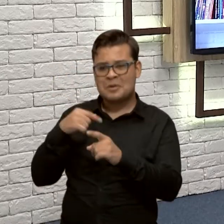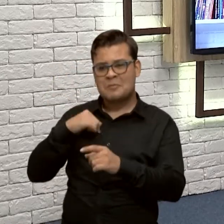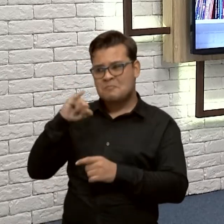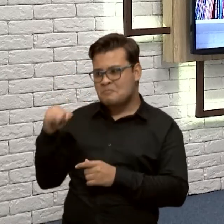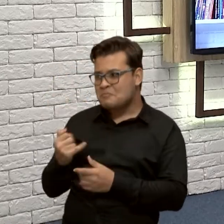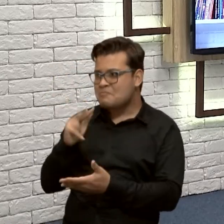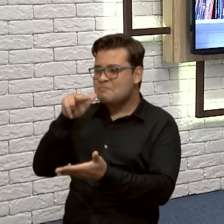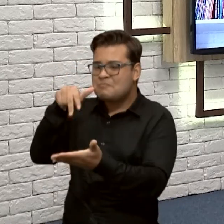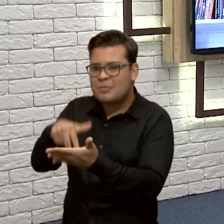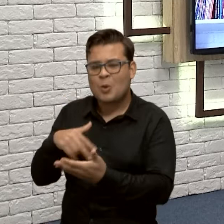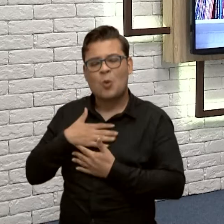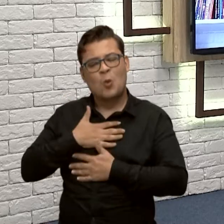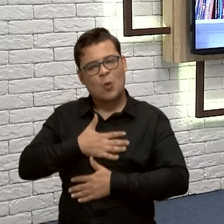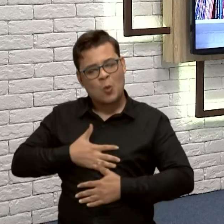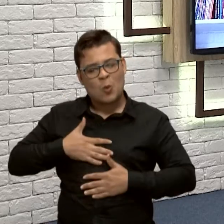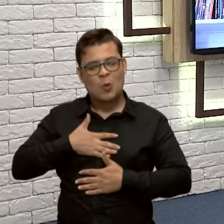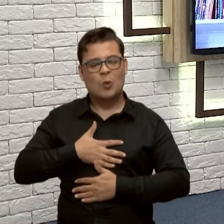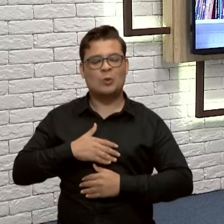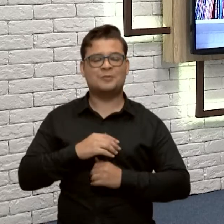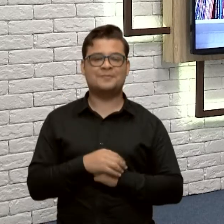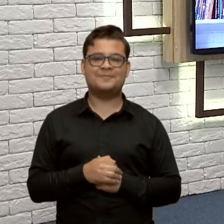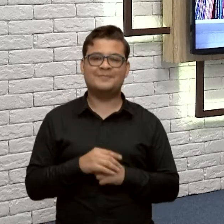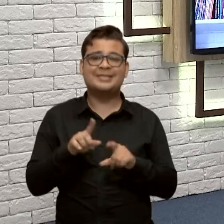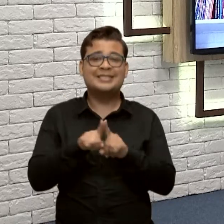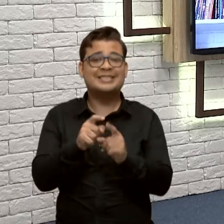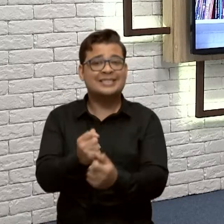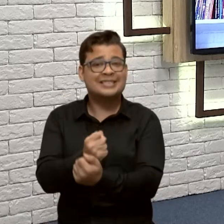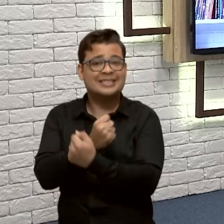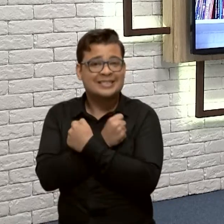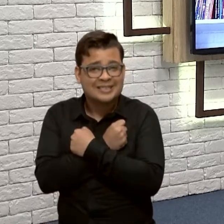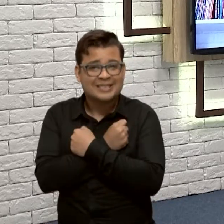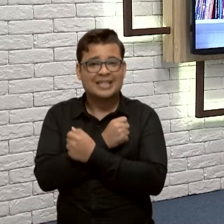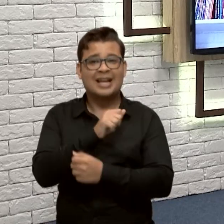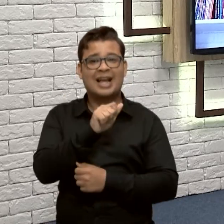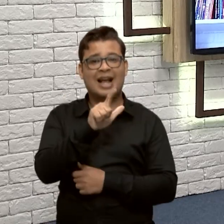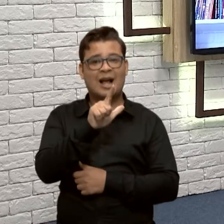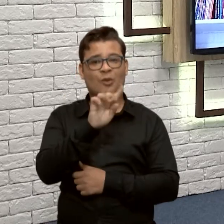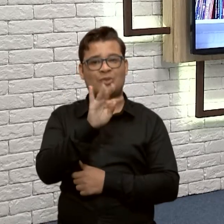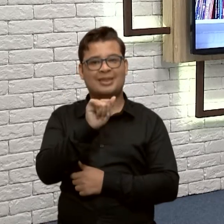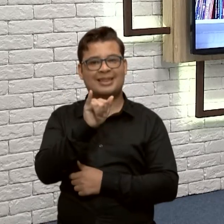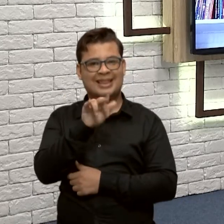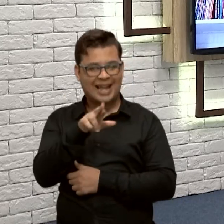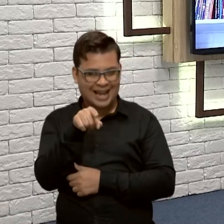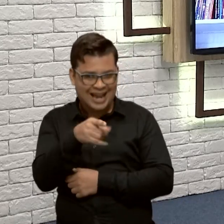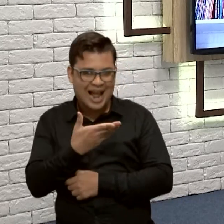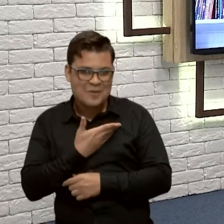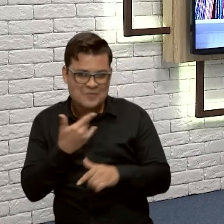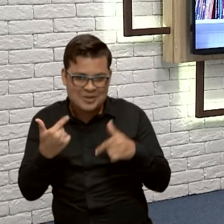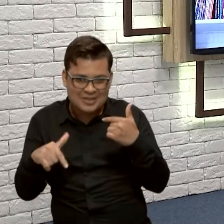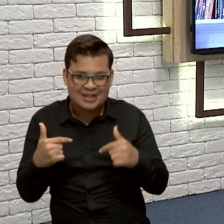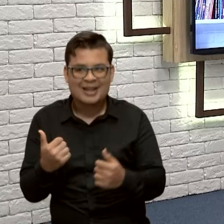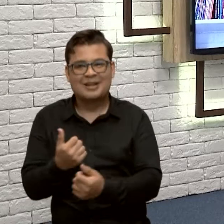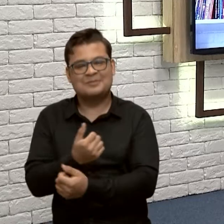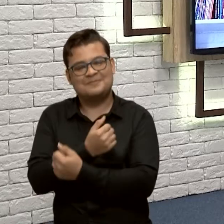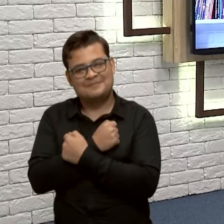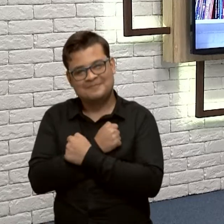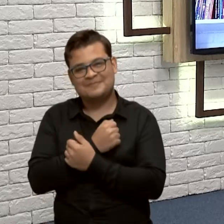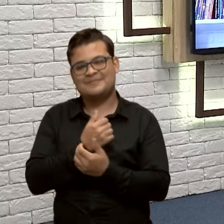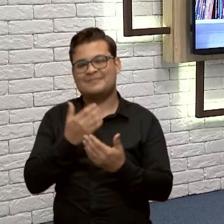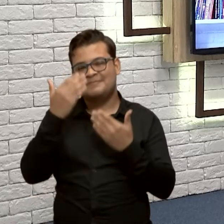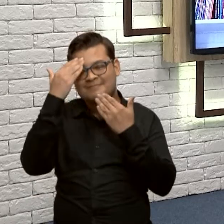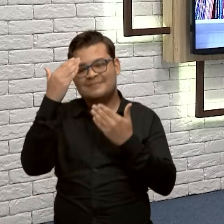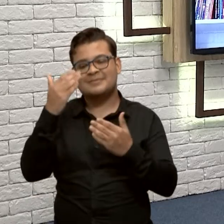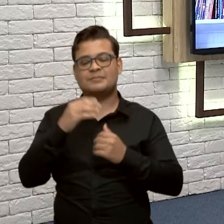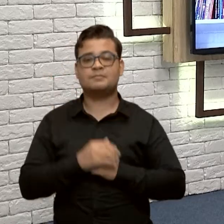prazer estar aqui. E mandar um abraço aí para o Altair também, meu colega de profissão, e agradecer o espaço, bom? A gente que